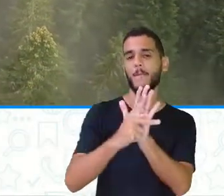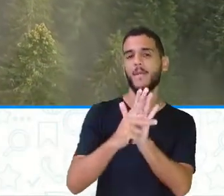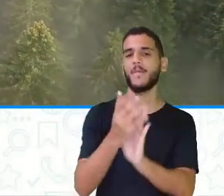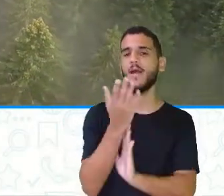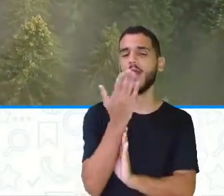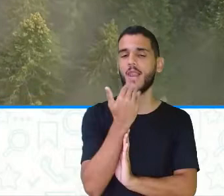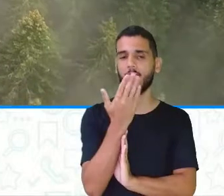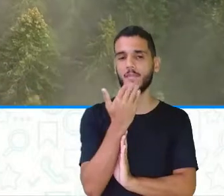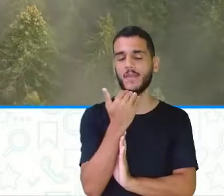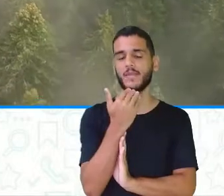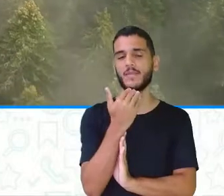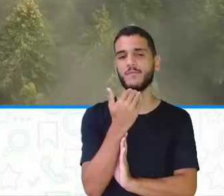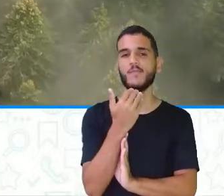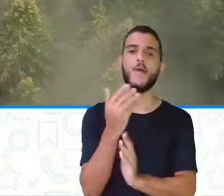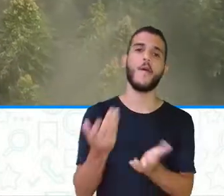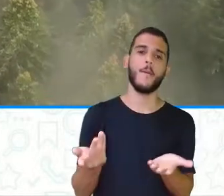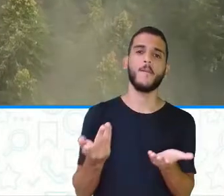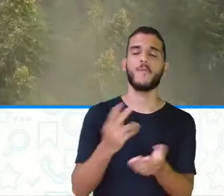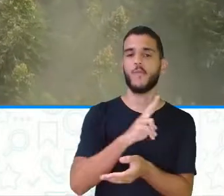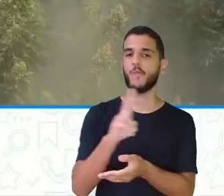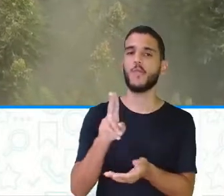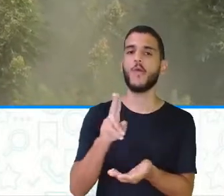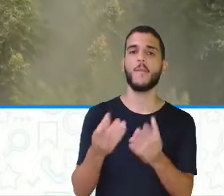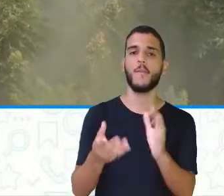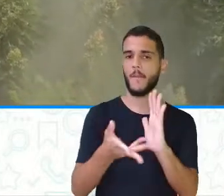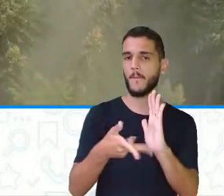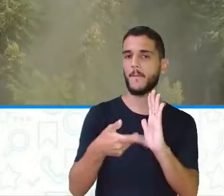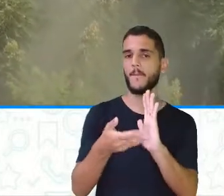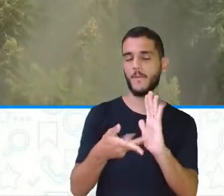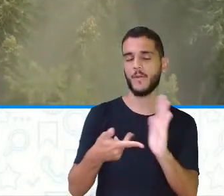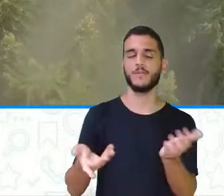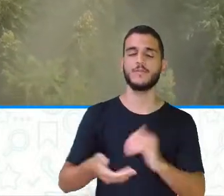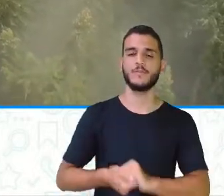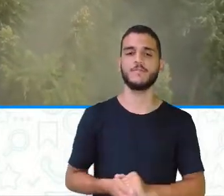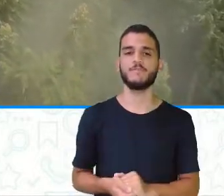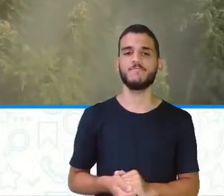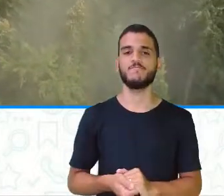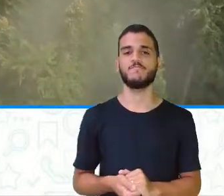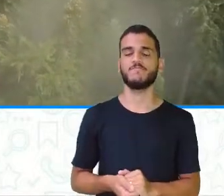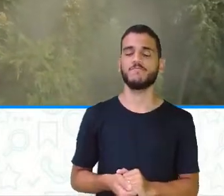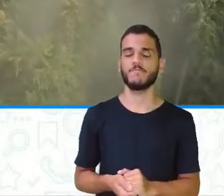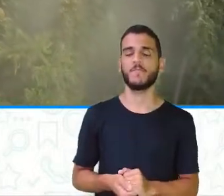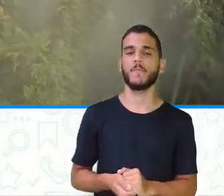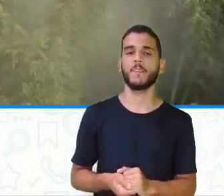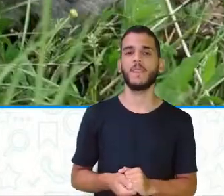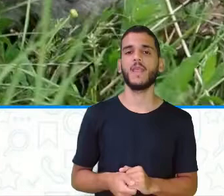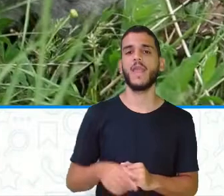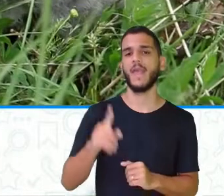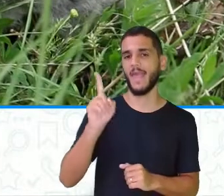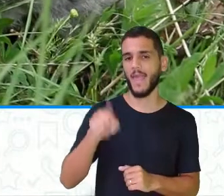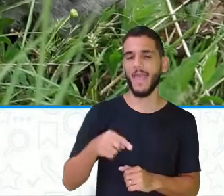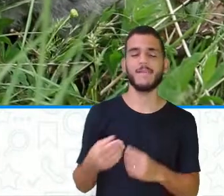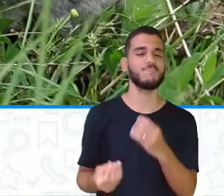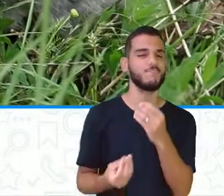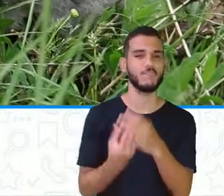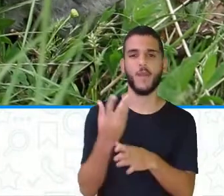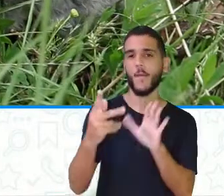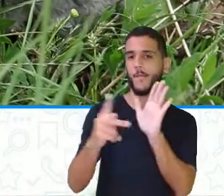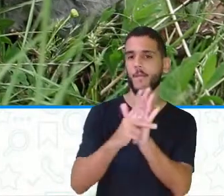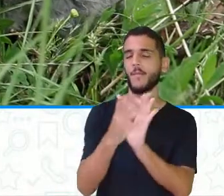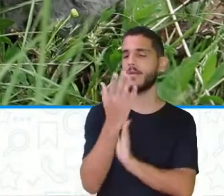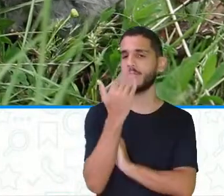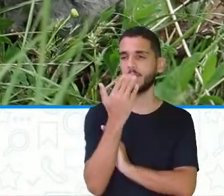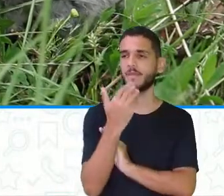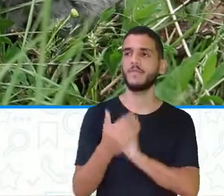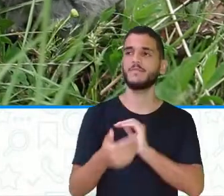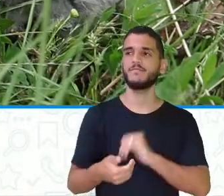seres produtores, tá certo? Lembra disso, seres produtores produzem seu próprio alimento. E aí a